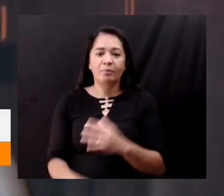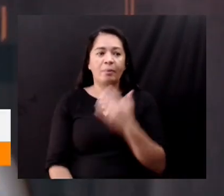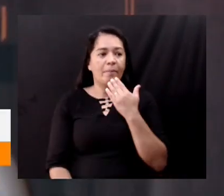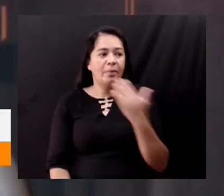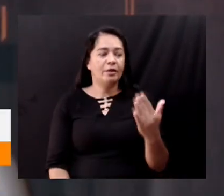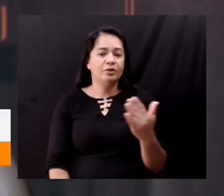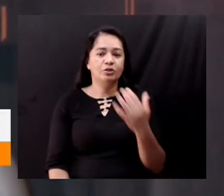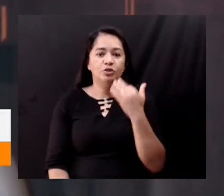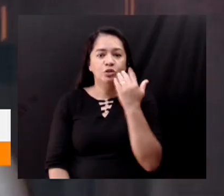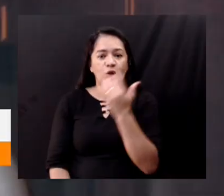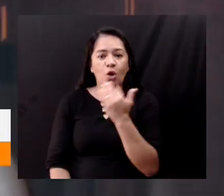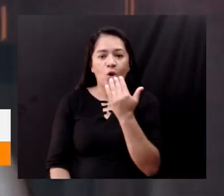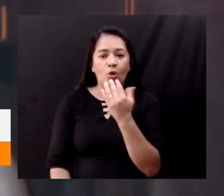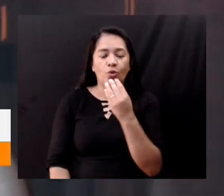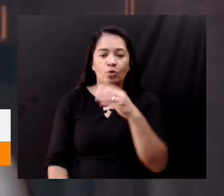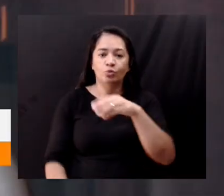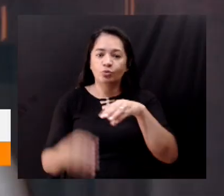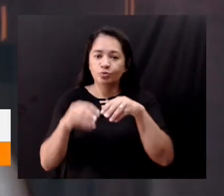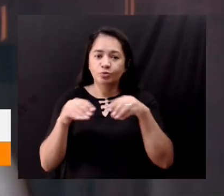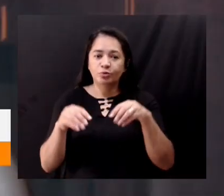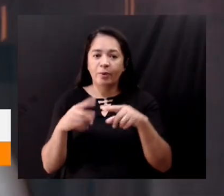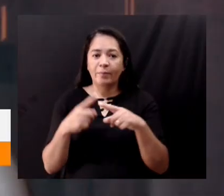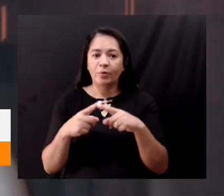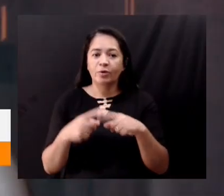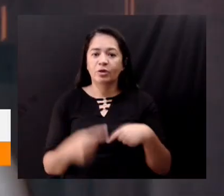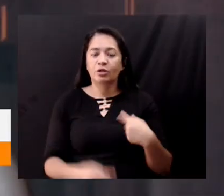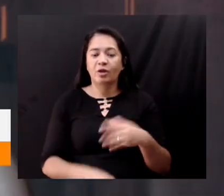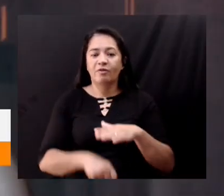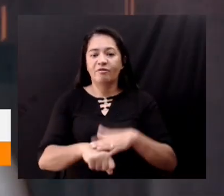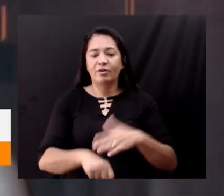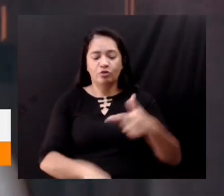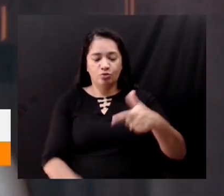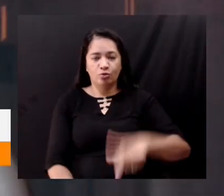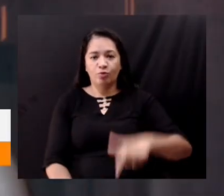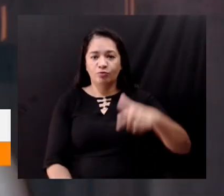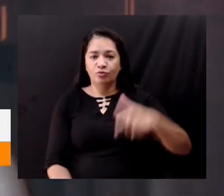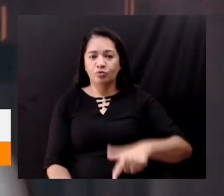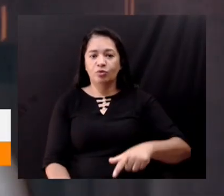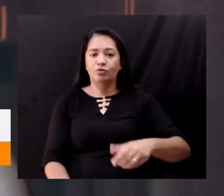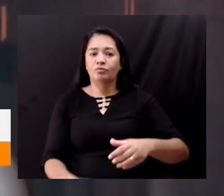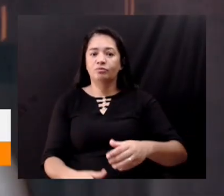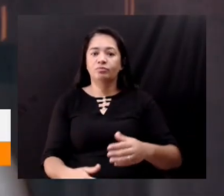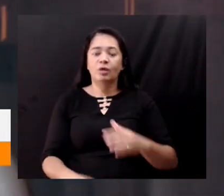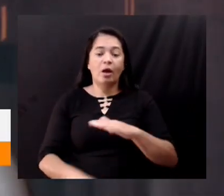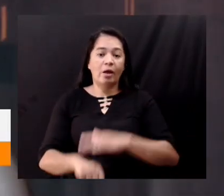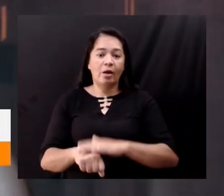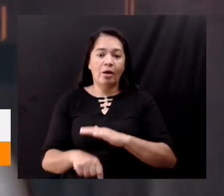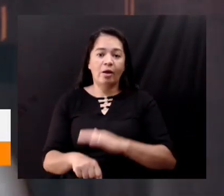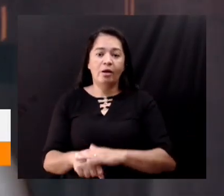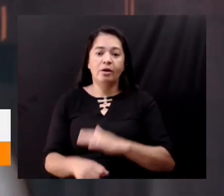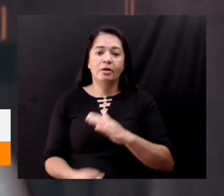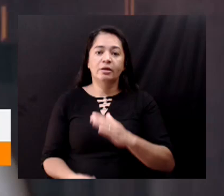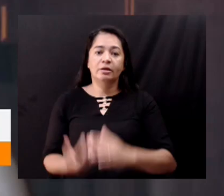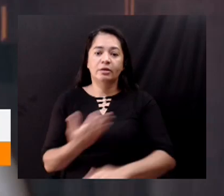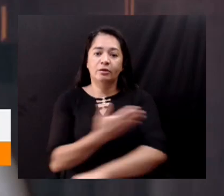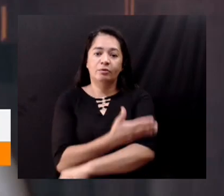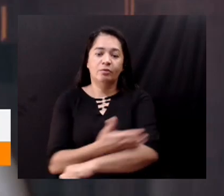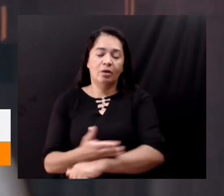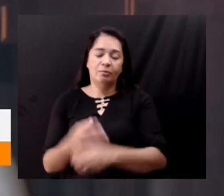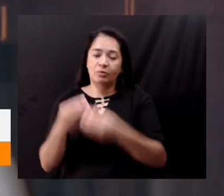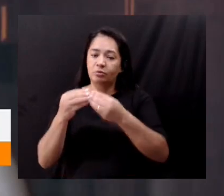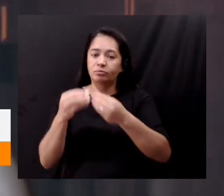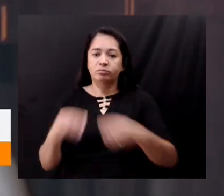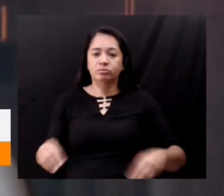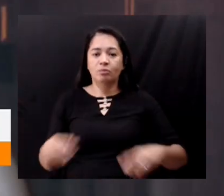porque tudo que a gente faz repetidas vezes, a gente cria um hábito, né? Isso acaba sendo prejudicial, porque o Sim. açúcar a gente tem a